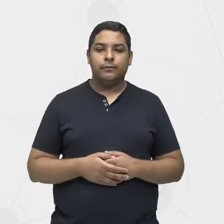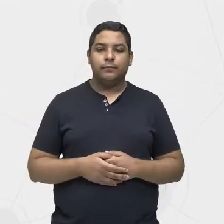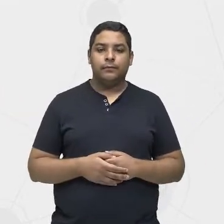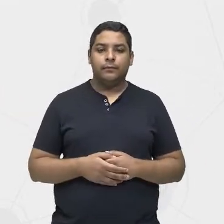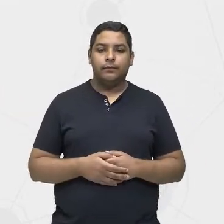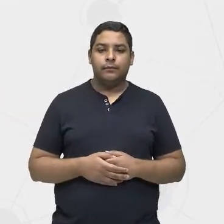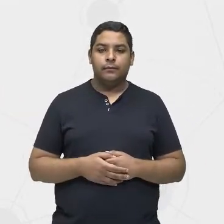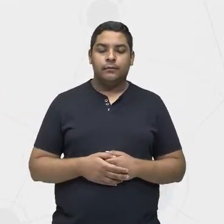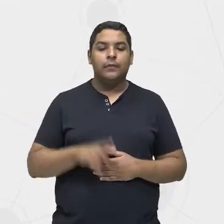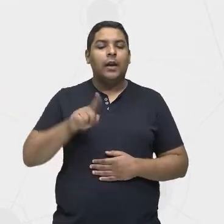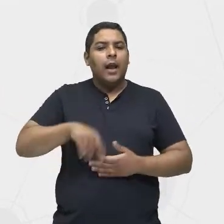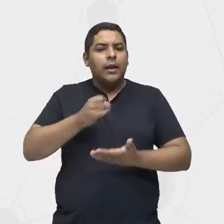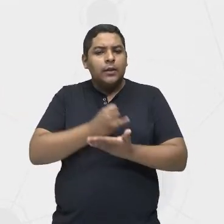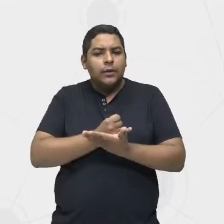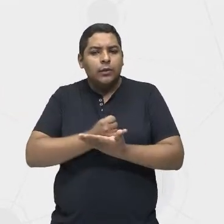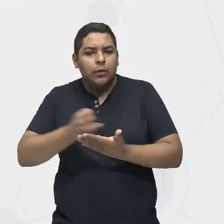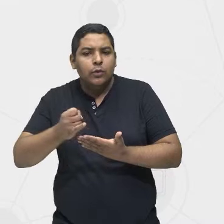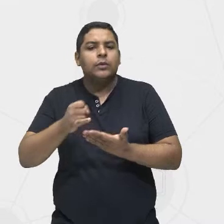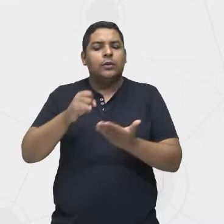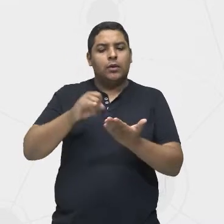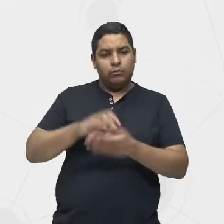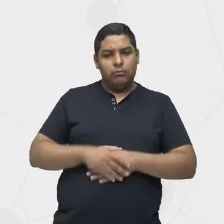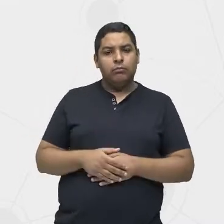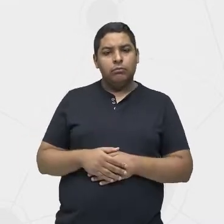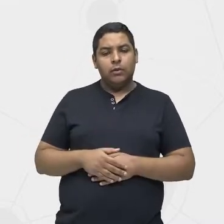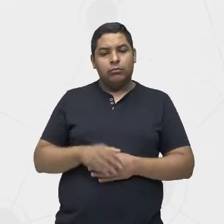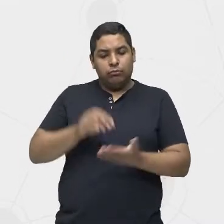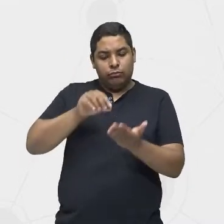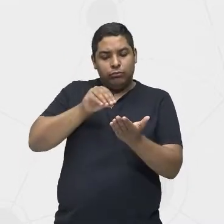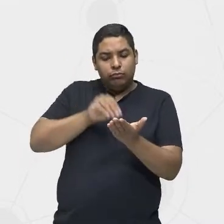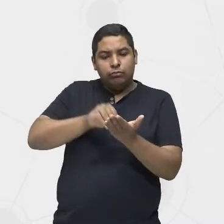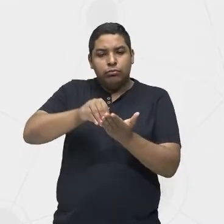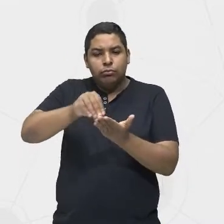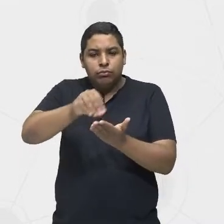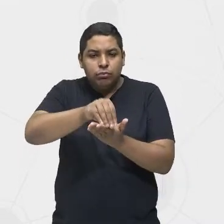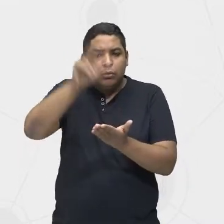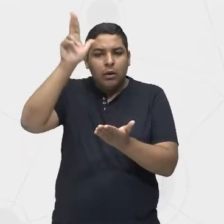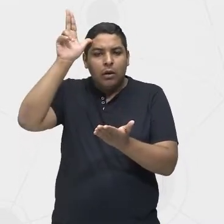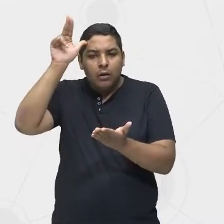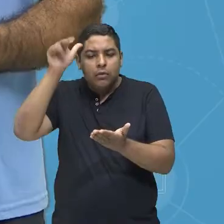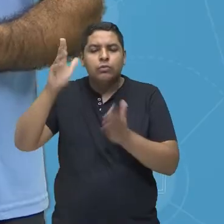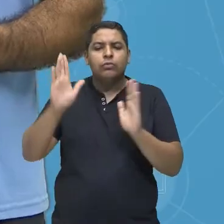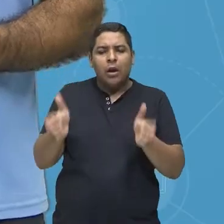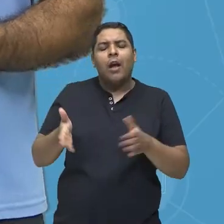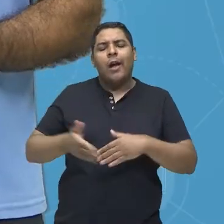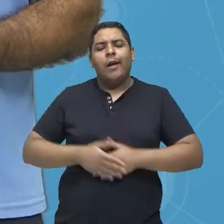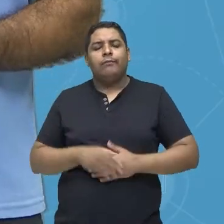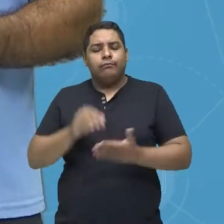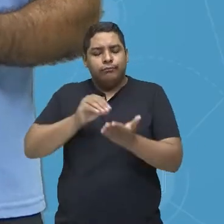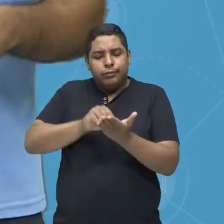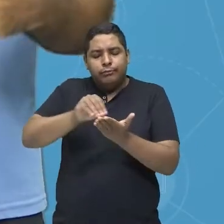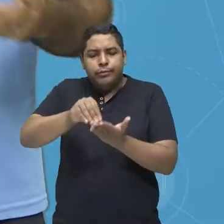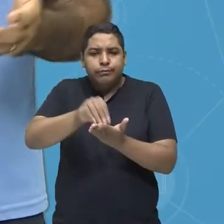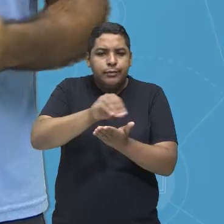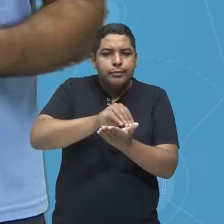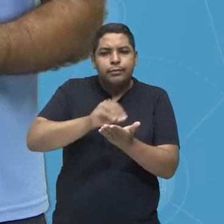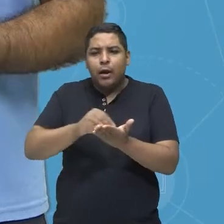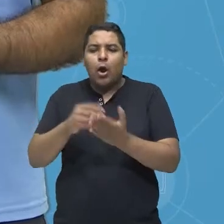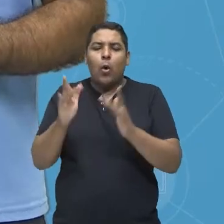aqui uma introdução ao xadrez. Se vocês já jogaram alguma vez este jogo, já tiveram algum contato com ele,